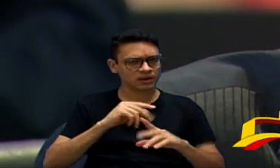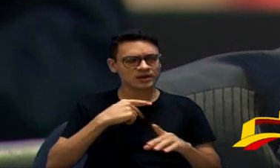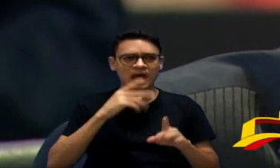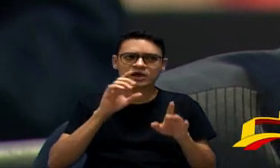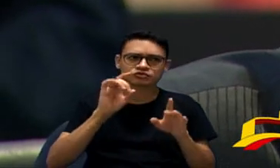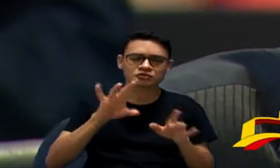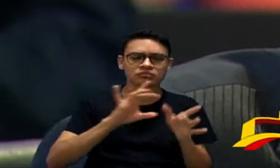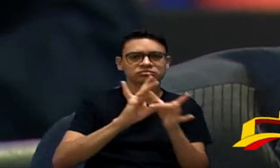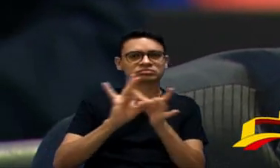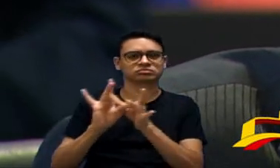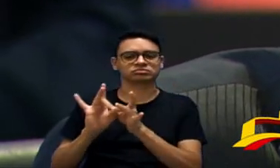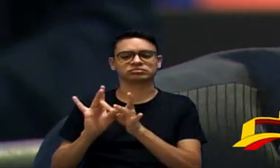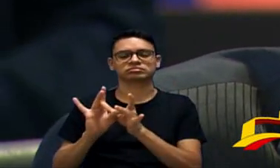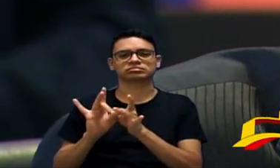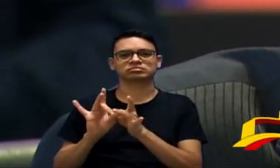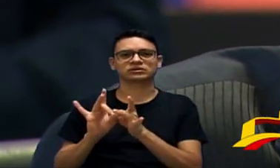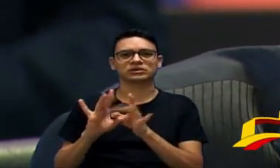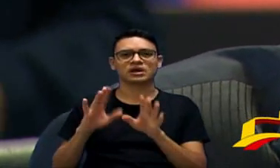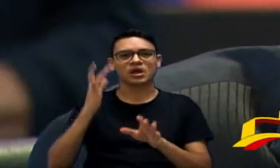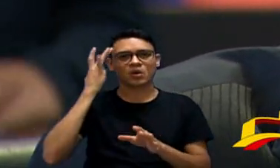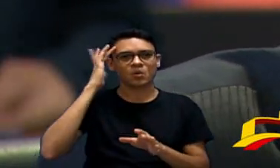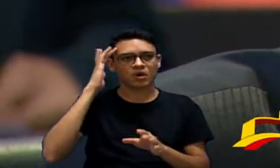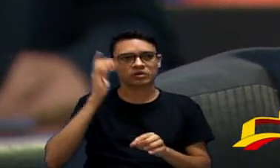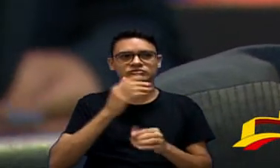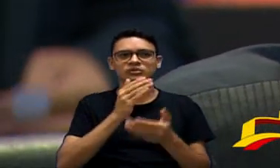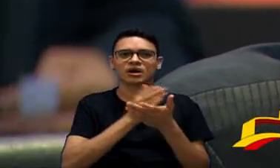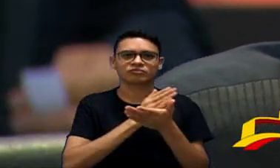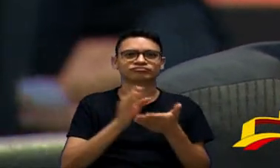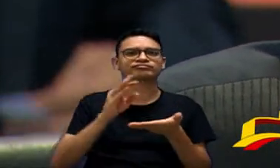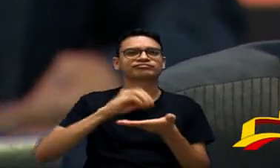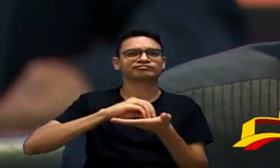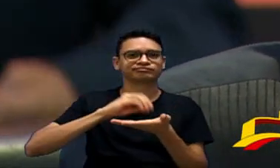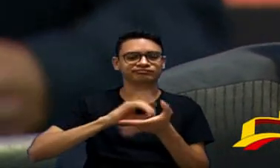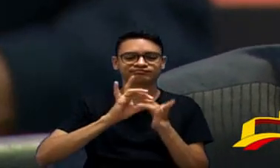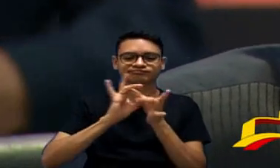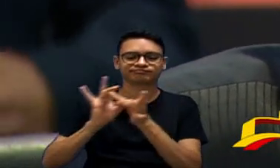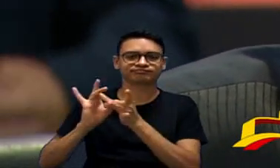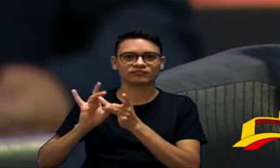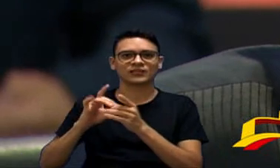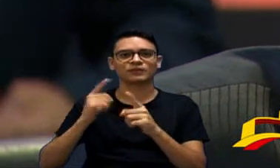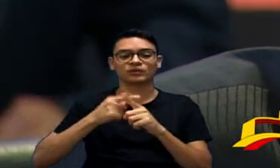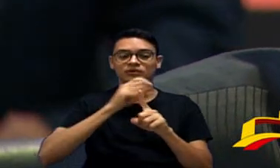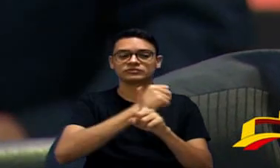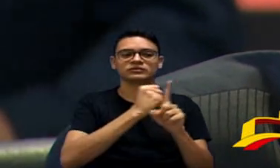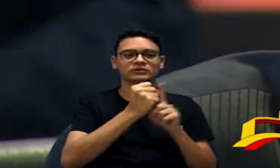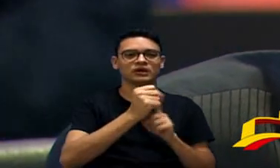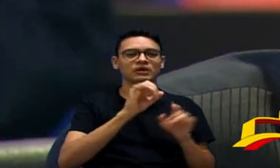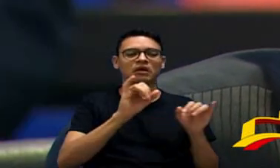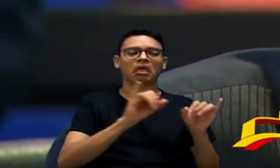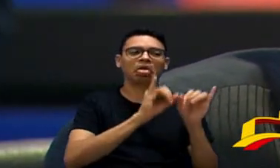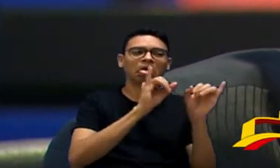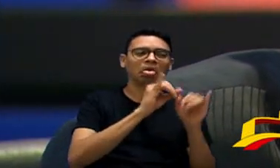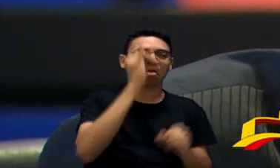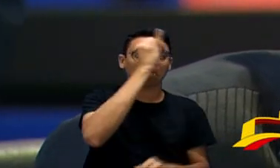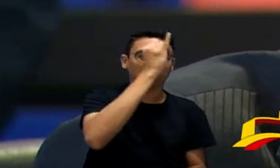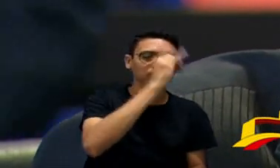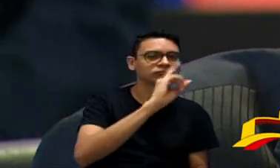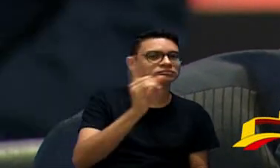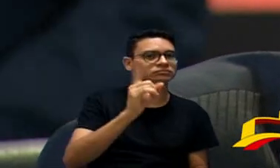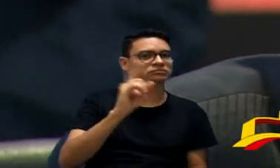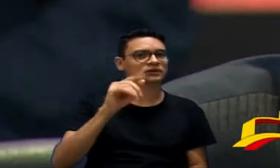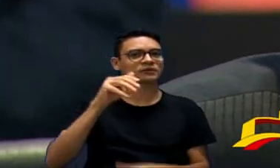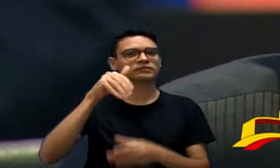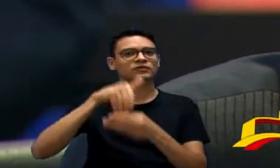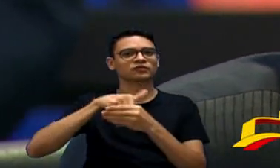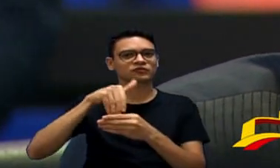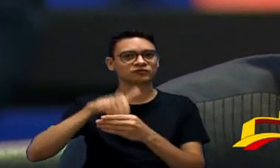coerência. Acho que as pessoas deveriam ter um pouco mais de coerência, porque a sociedade não é boa. A sociedade sabe aonde o atual